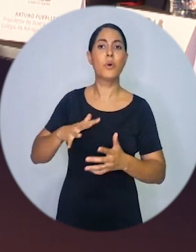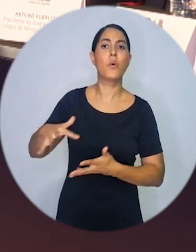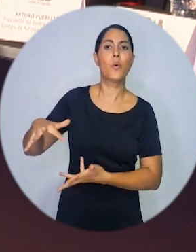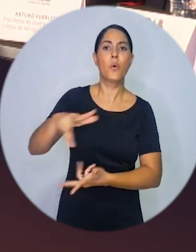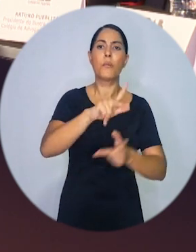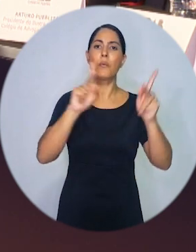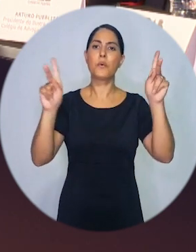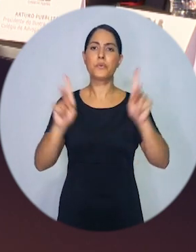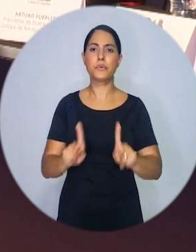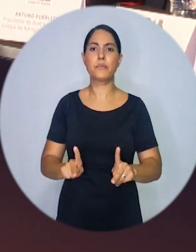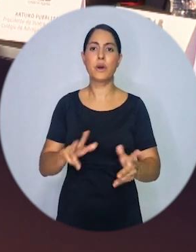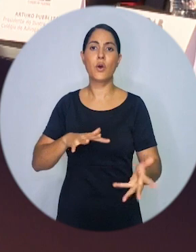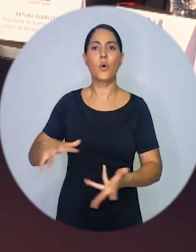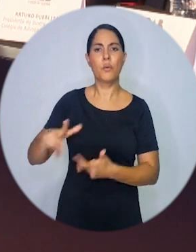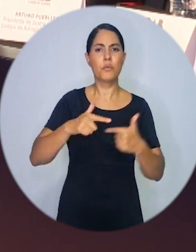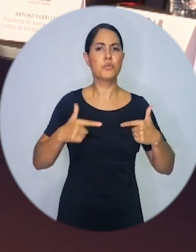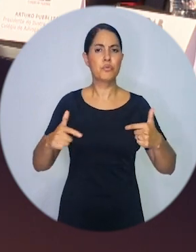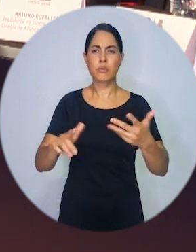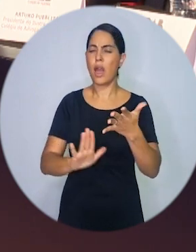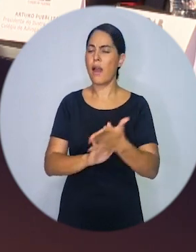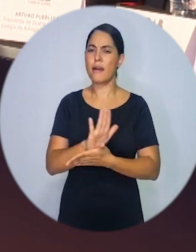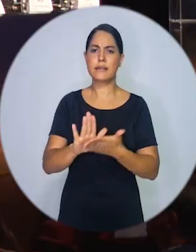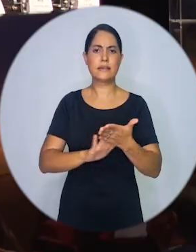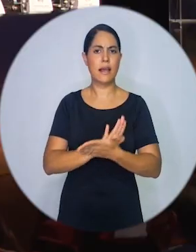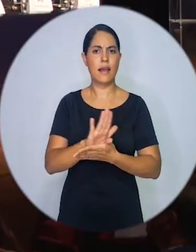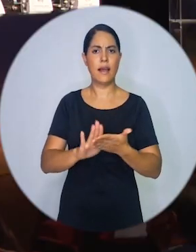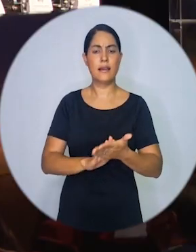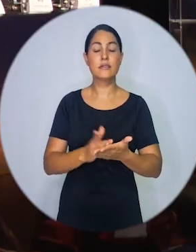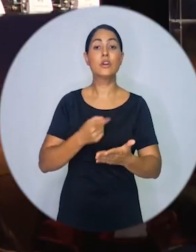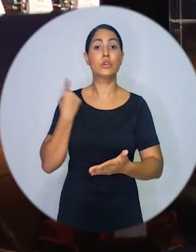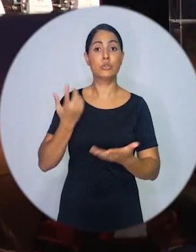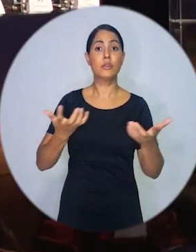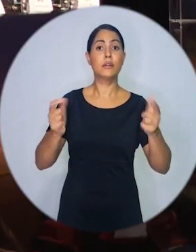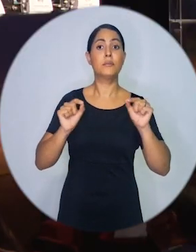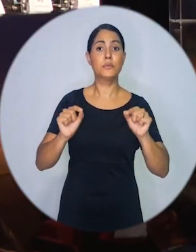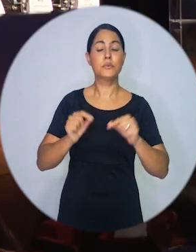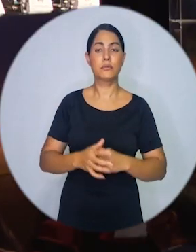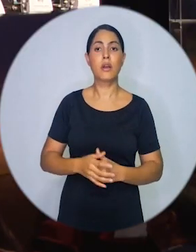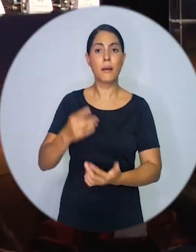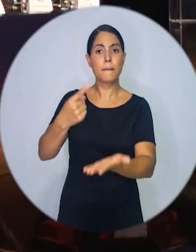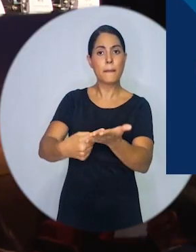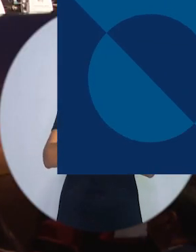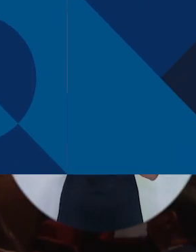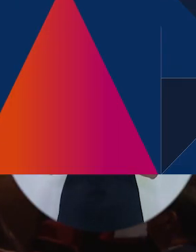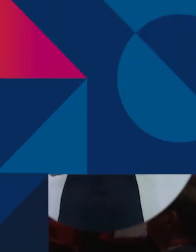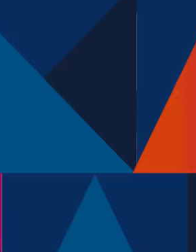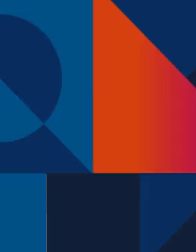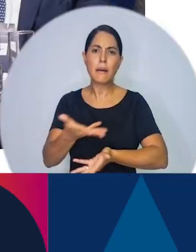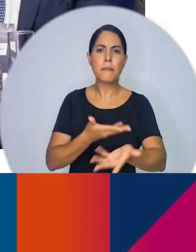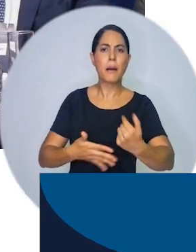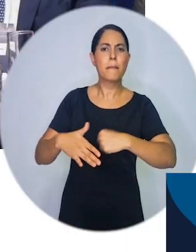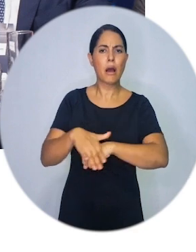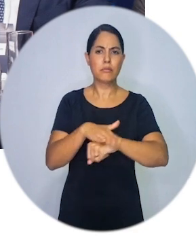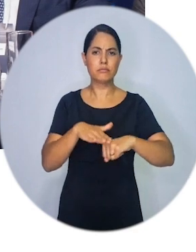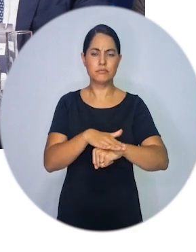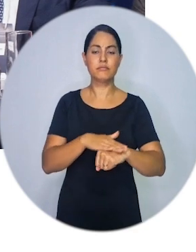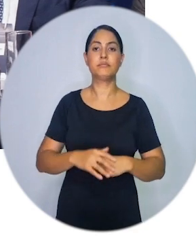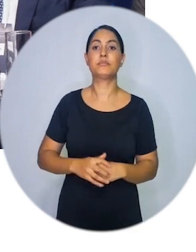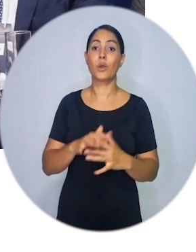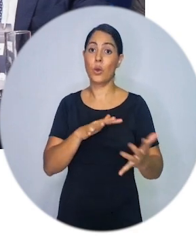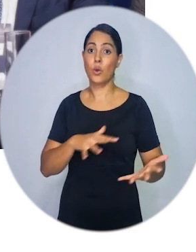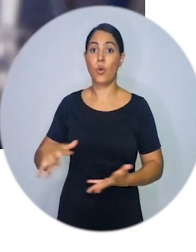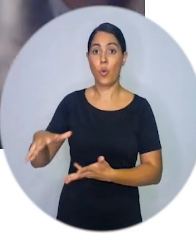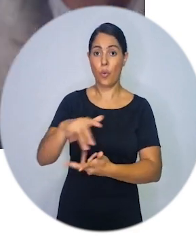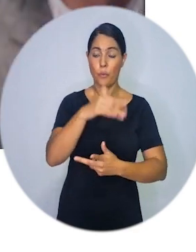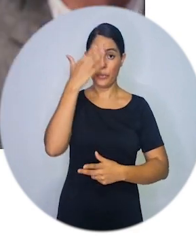sem guerras, um mundo que aposte no diálogo, na conversa, um mundo que entenda,